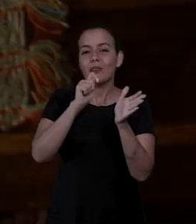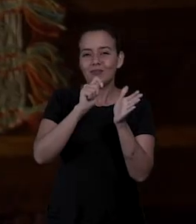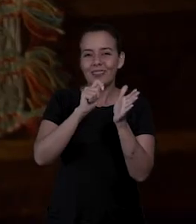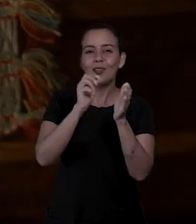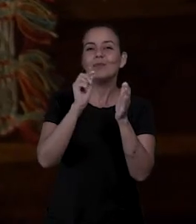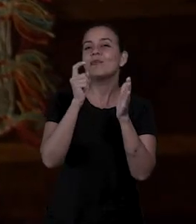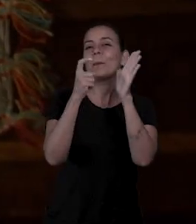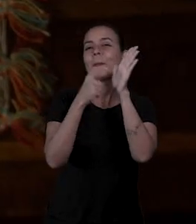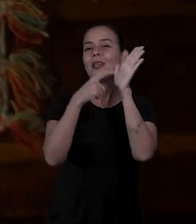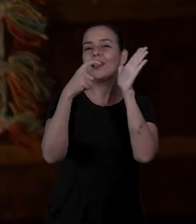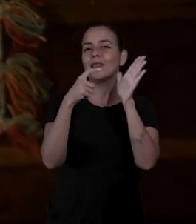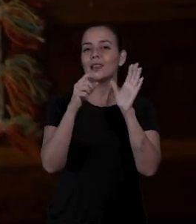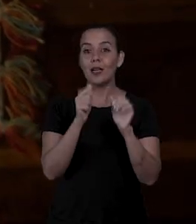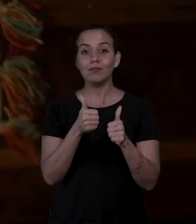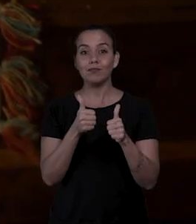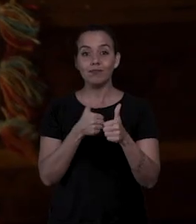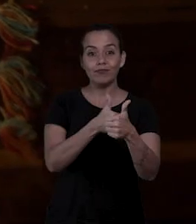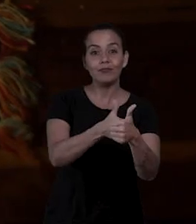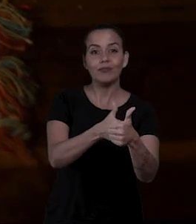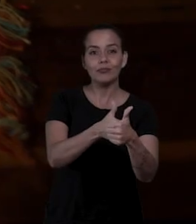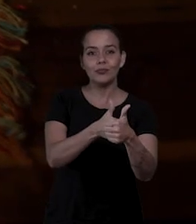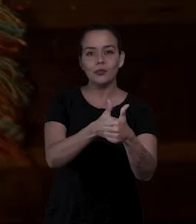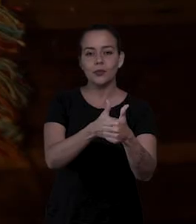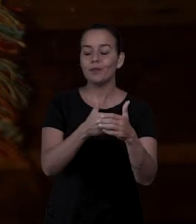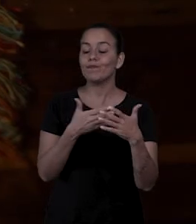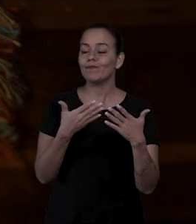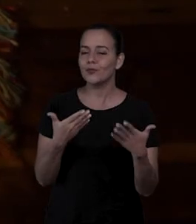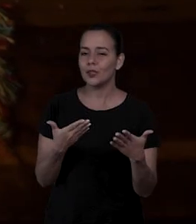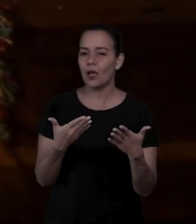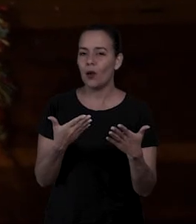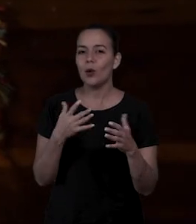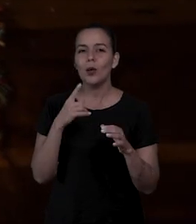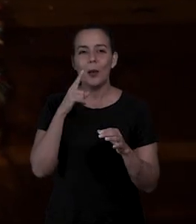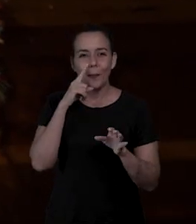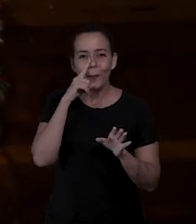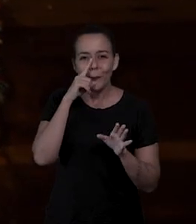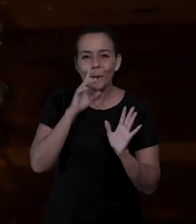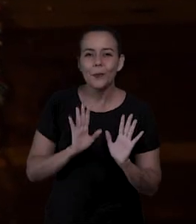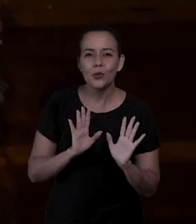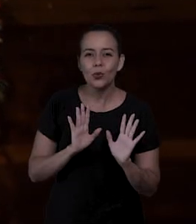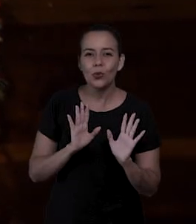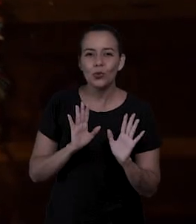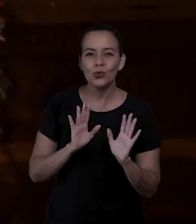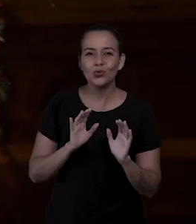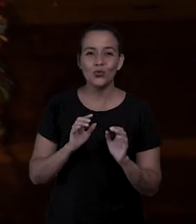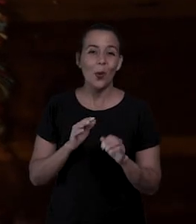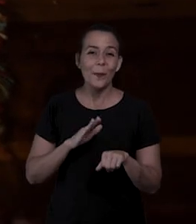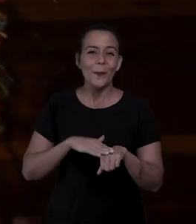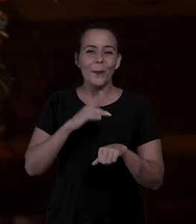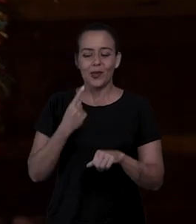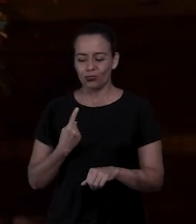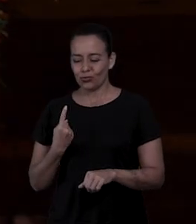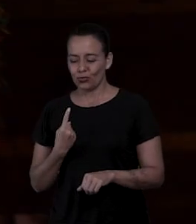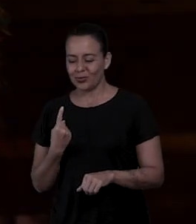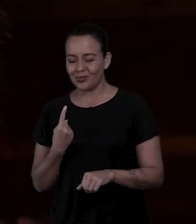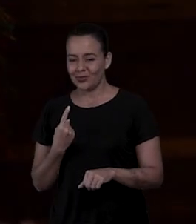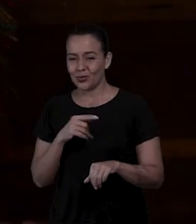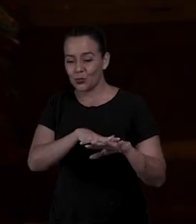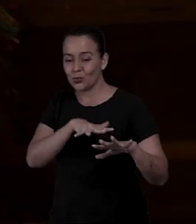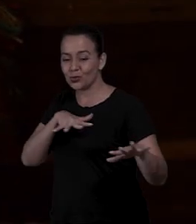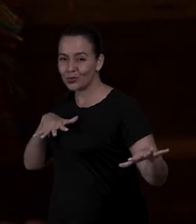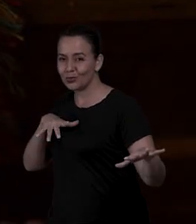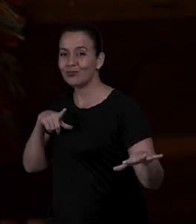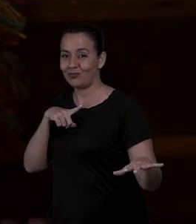bloqueia ou você é um seguidor. Ou você assina lá a comunidade daquela pessoa. E isso reforça o extremismo, a